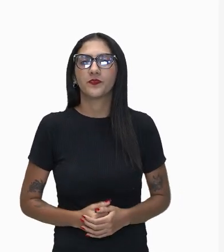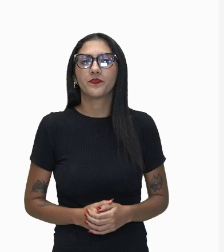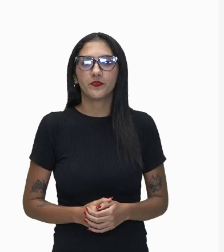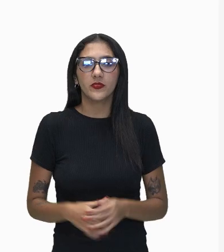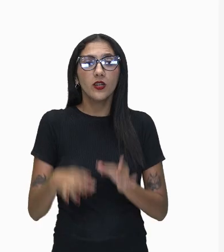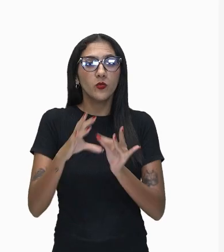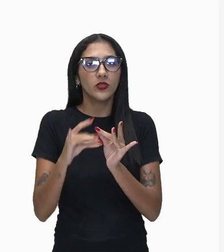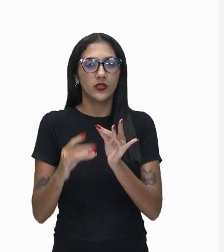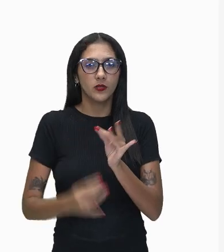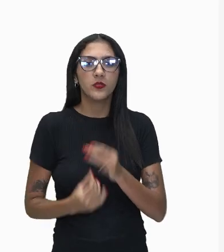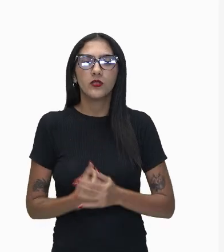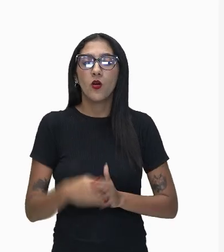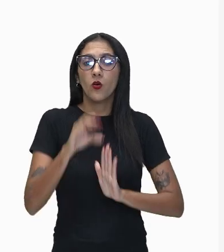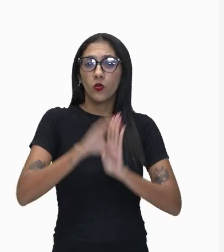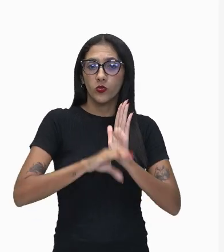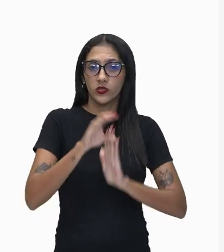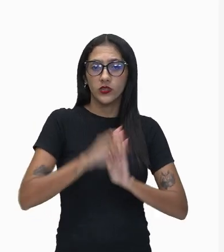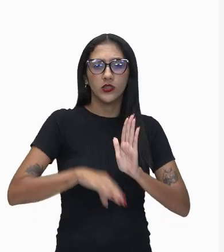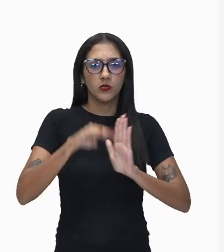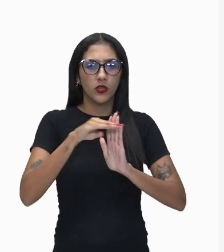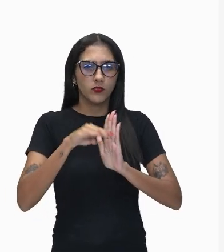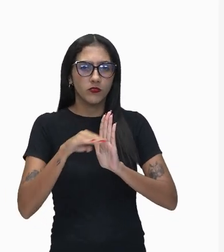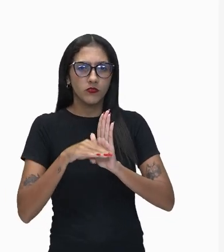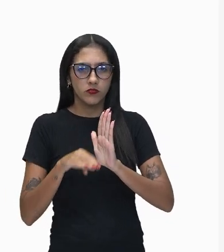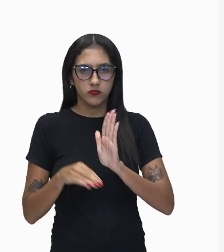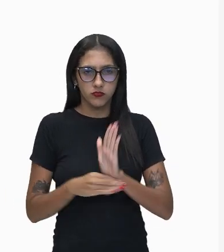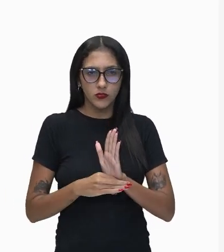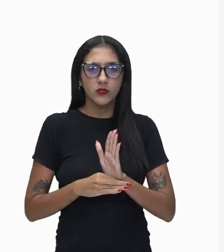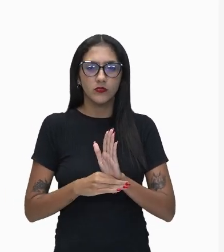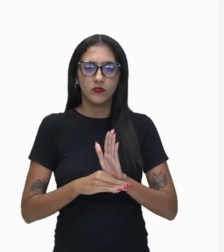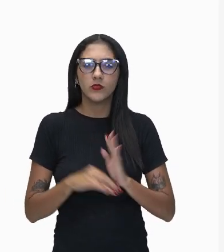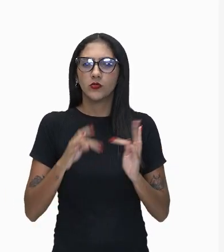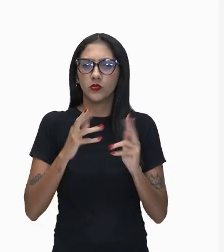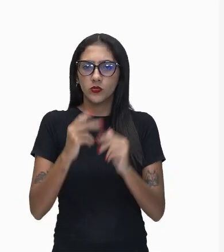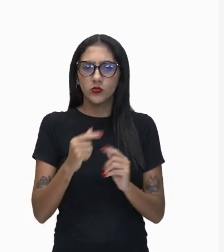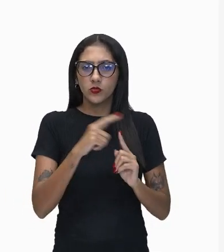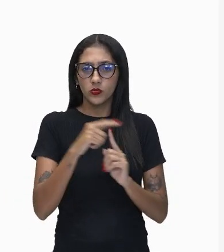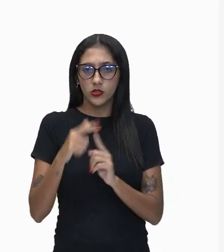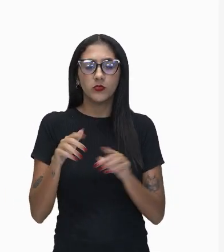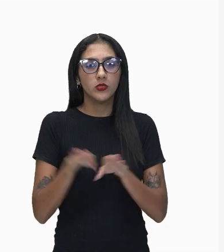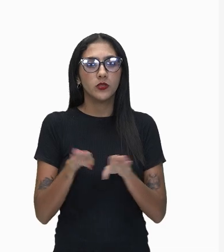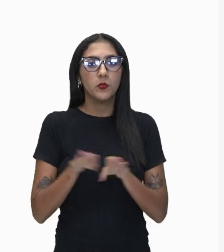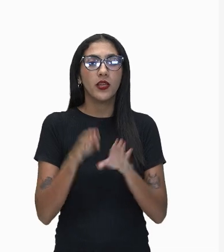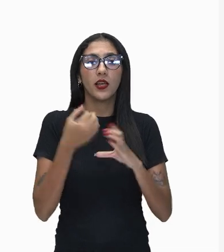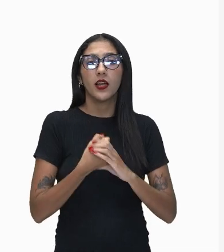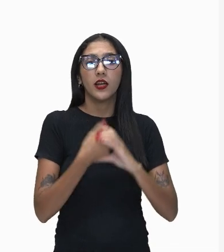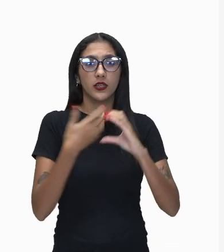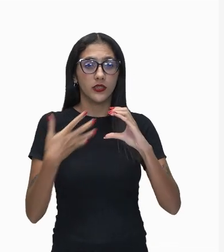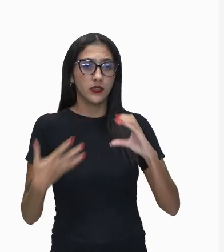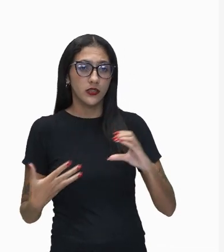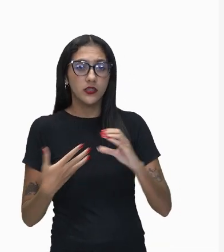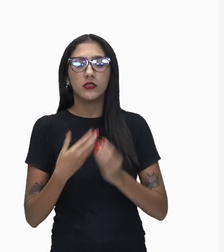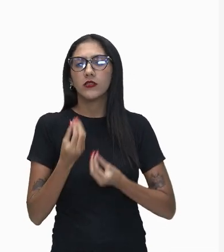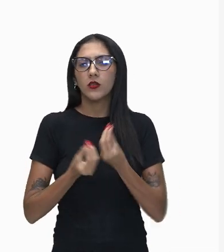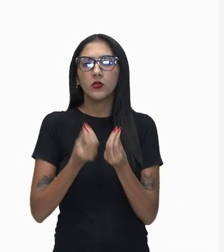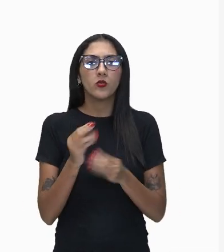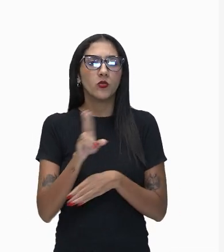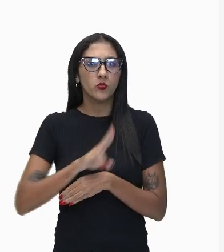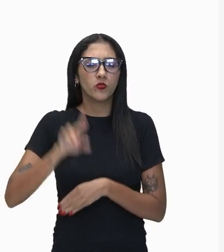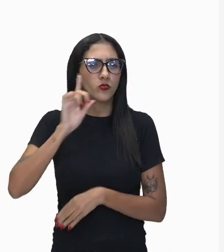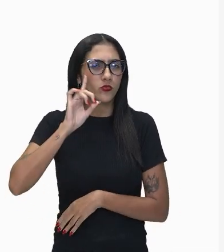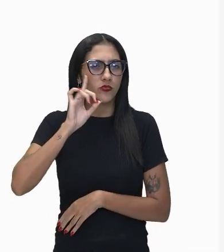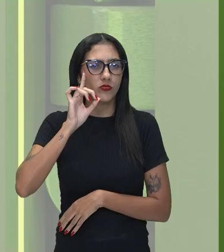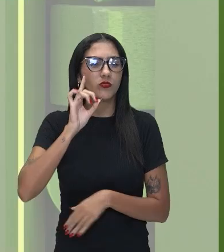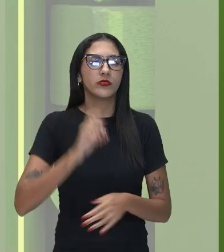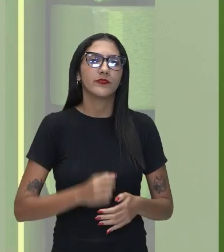E o detalhamento, conceito e classificação das aminas e amidas, características das aminas e amidas e aplicação no